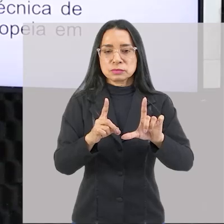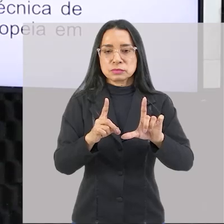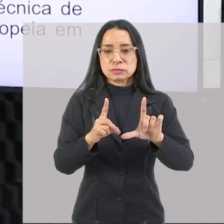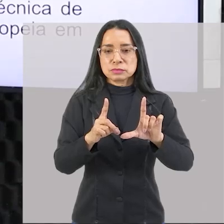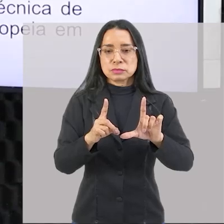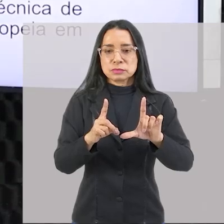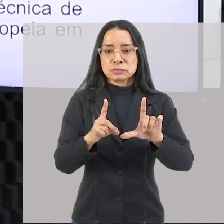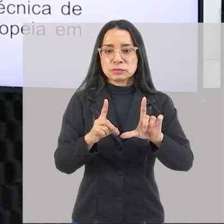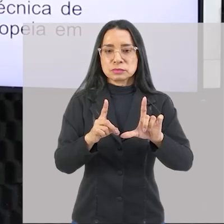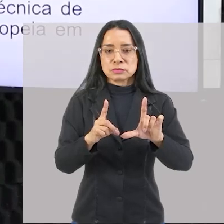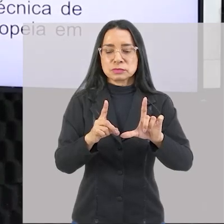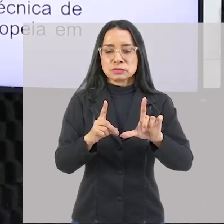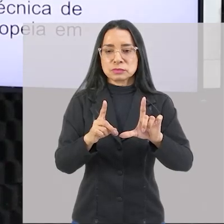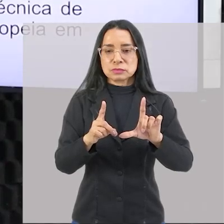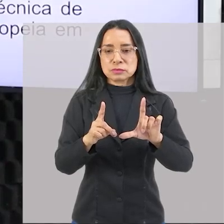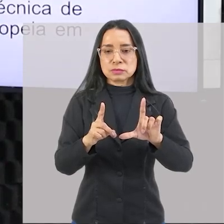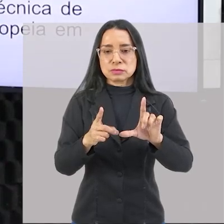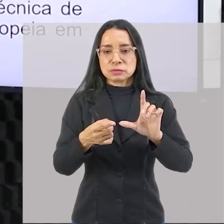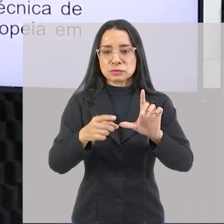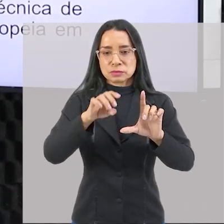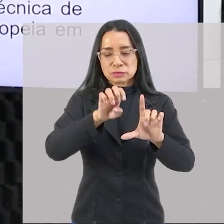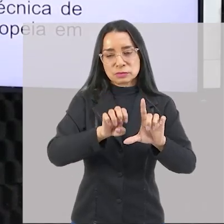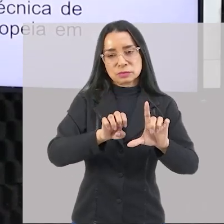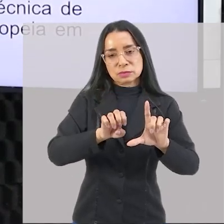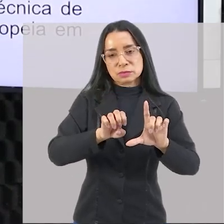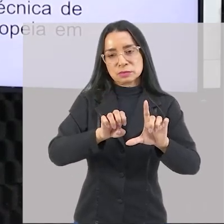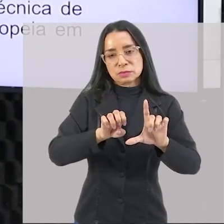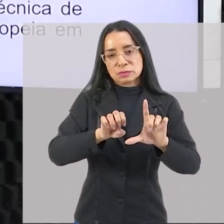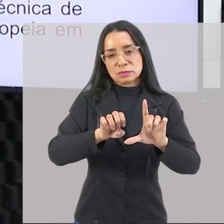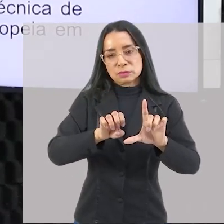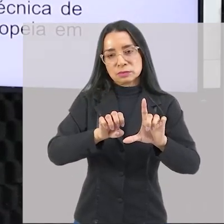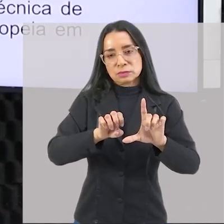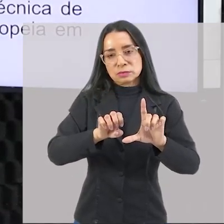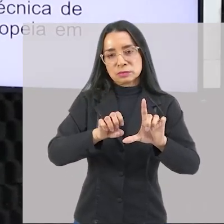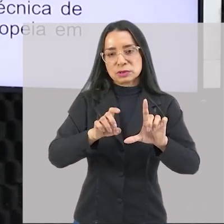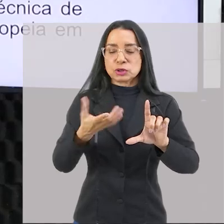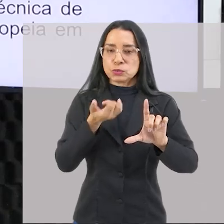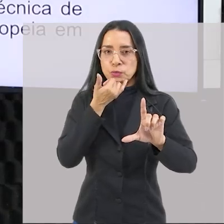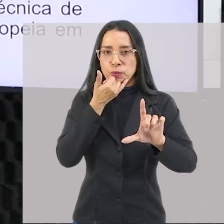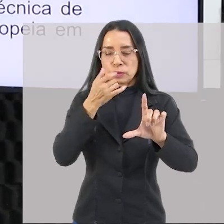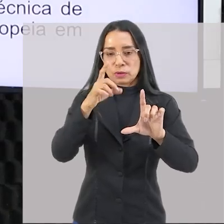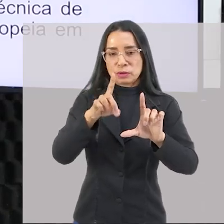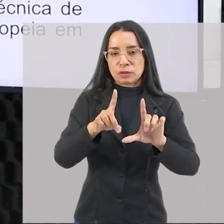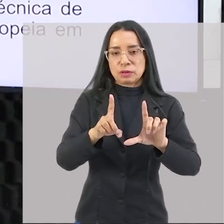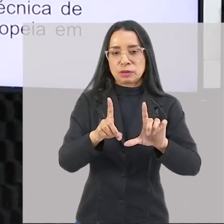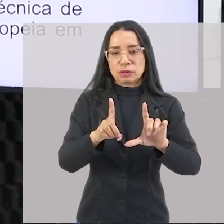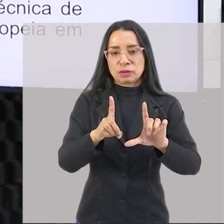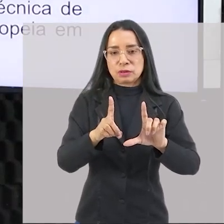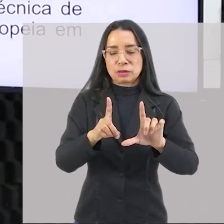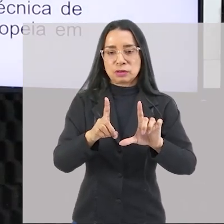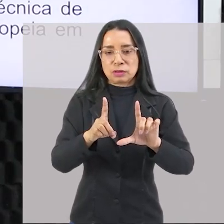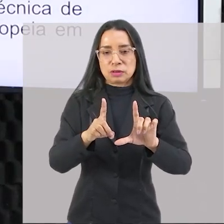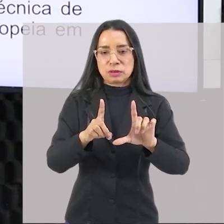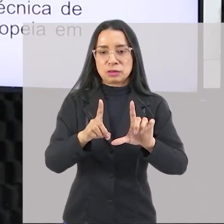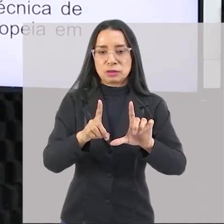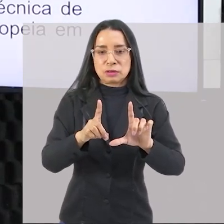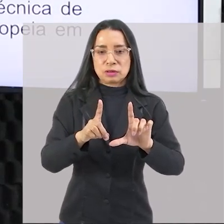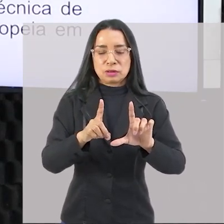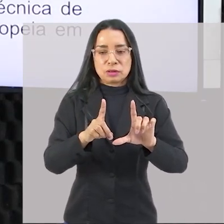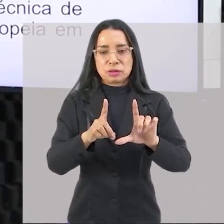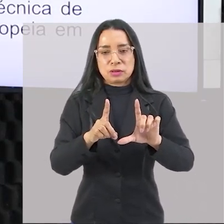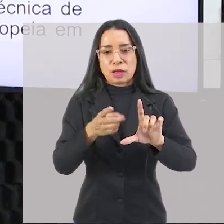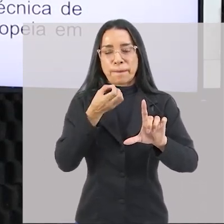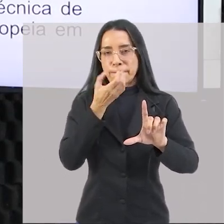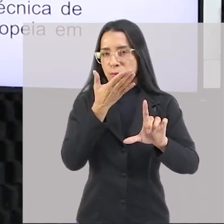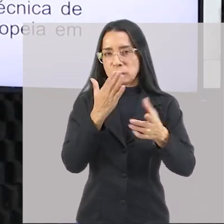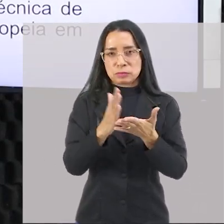criação. Apresenta uma maneira própria de ver a arte, à medida que usa traços, luzes, formas e texturas com impressões de seu estado de espírito no momento.